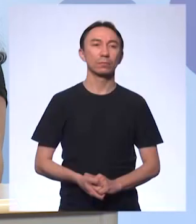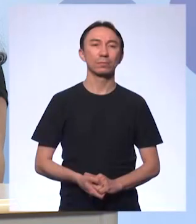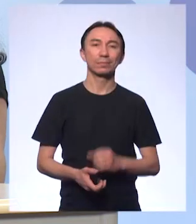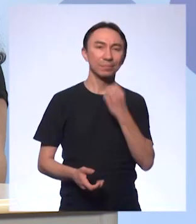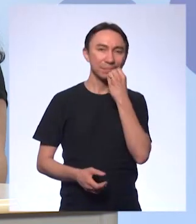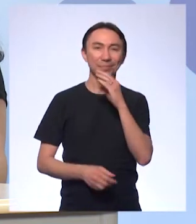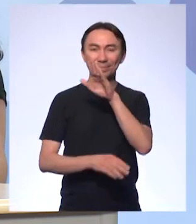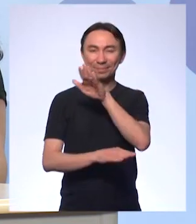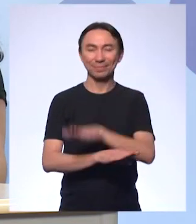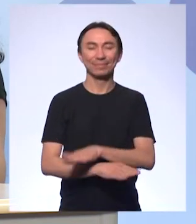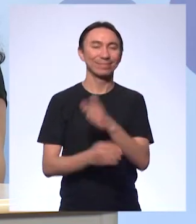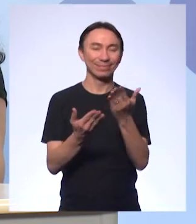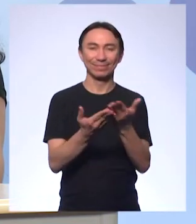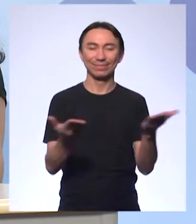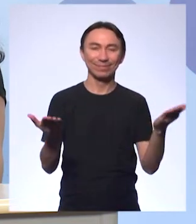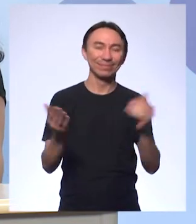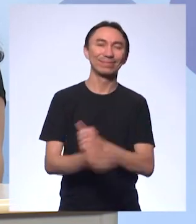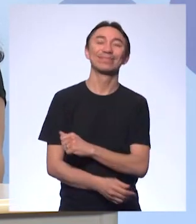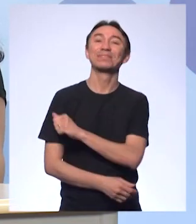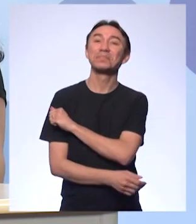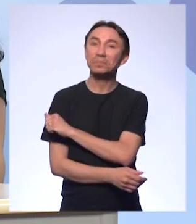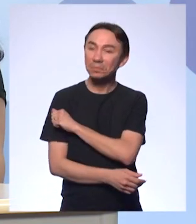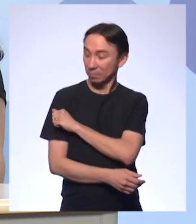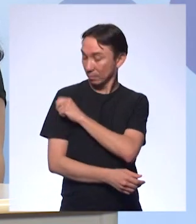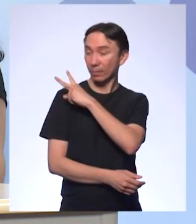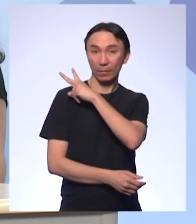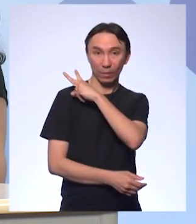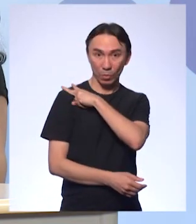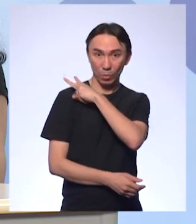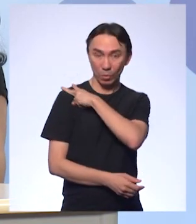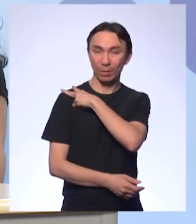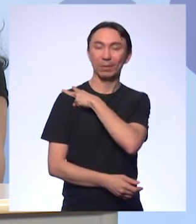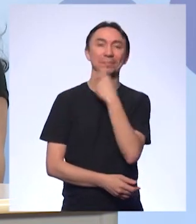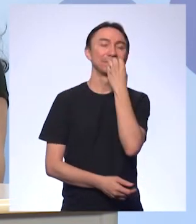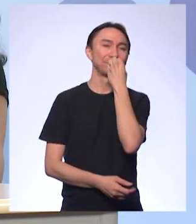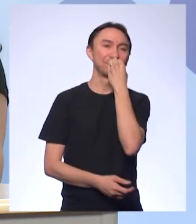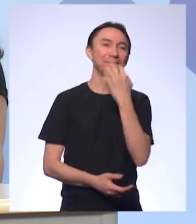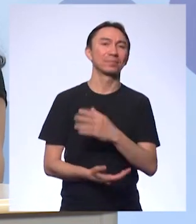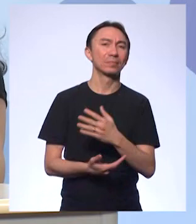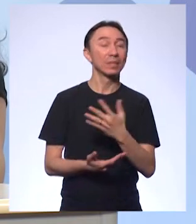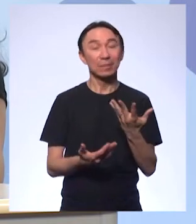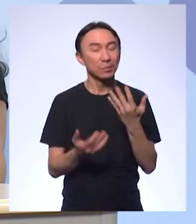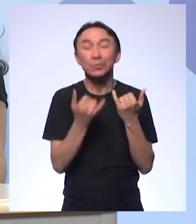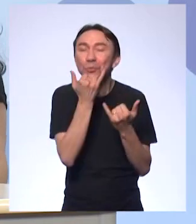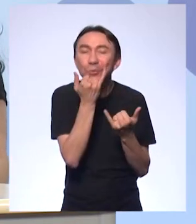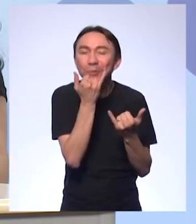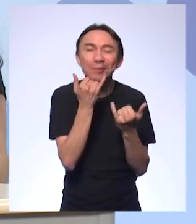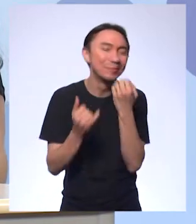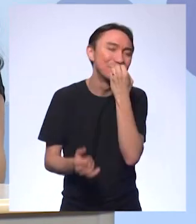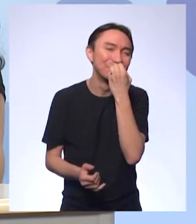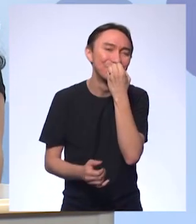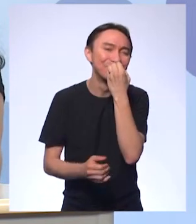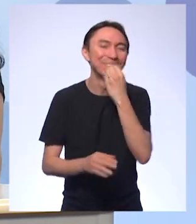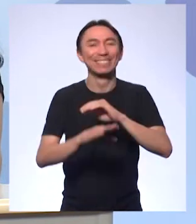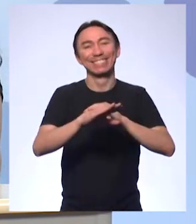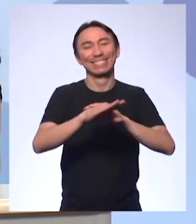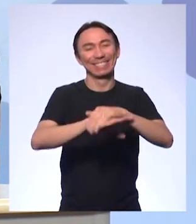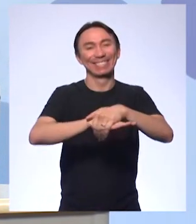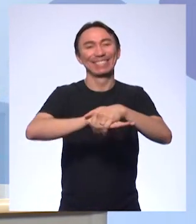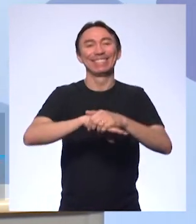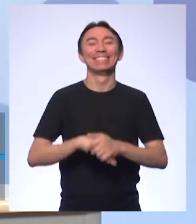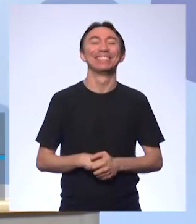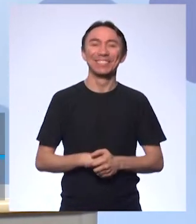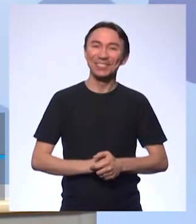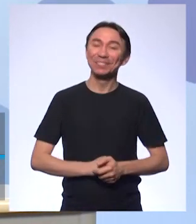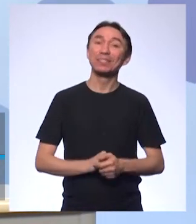Boa tarde, estudantes da segunda série do ensino médio. Boa noite, né? Estamos aqui para mais